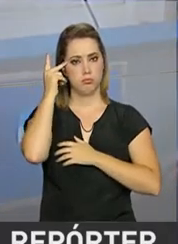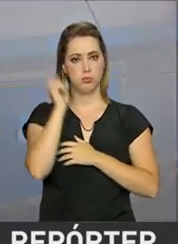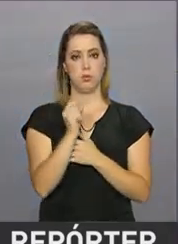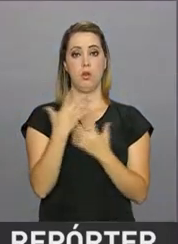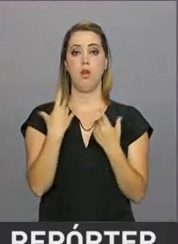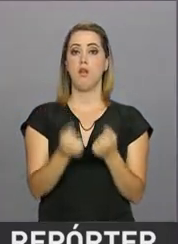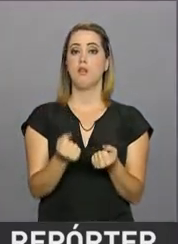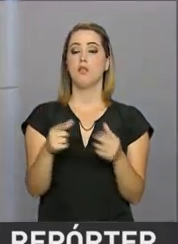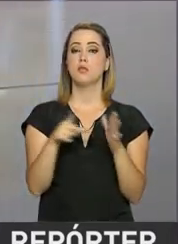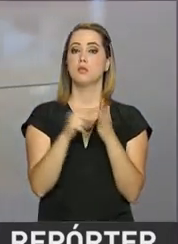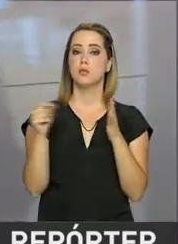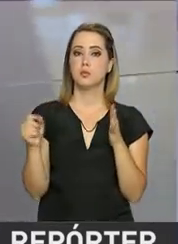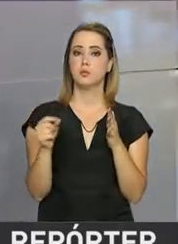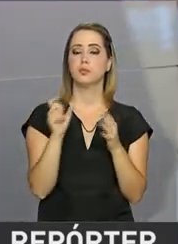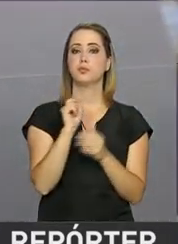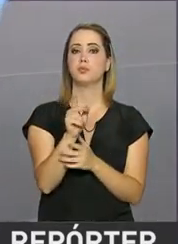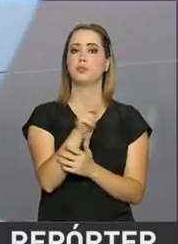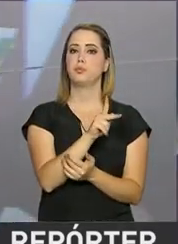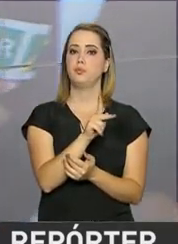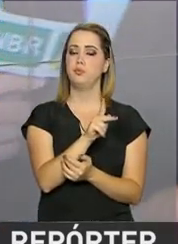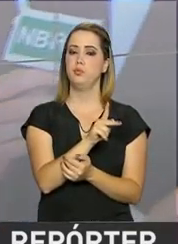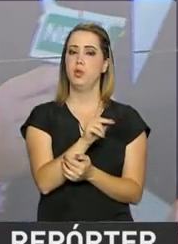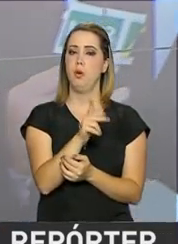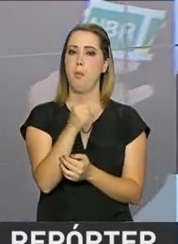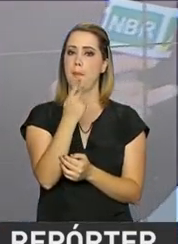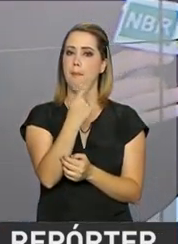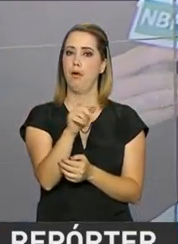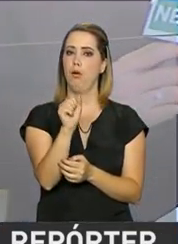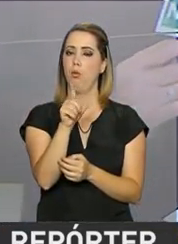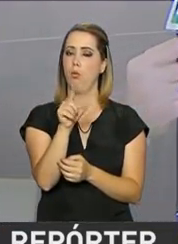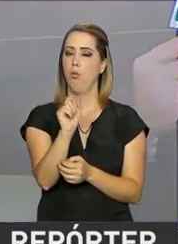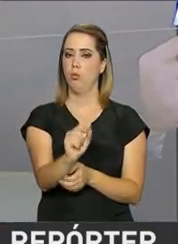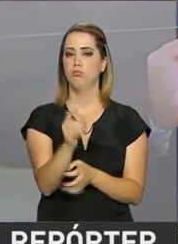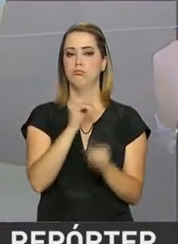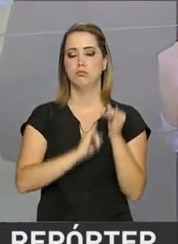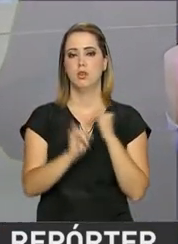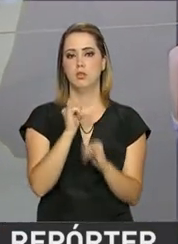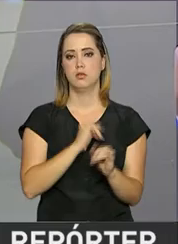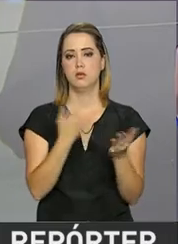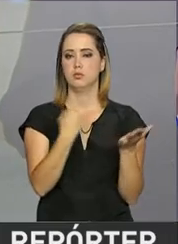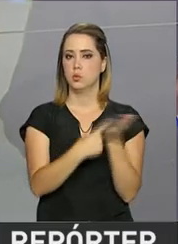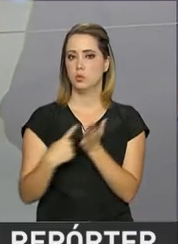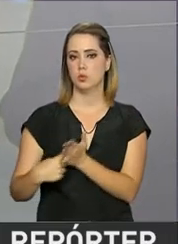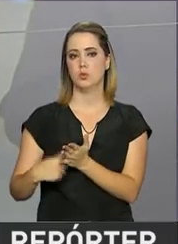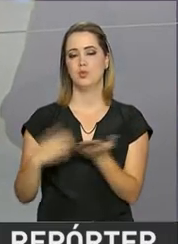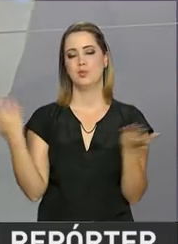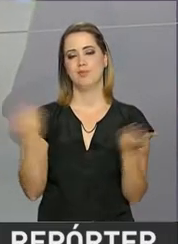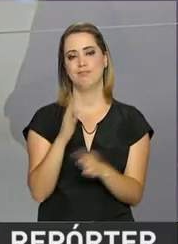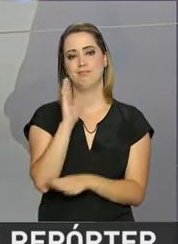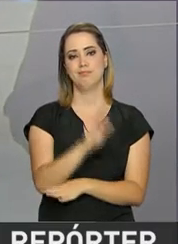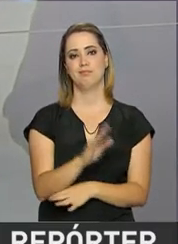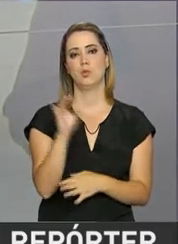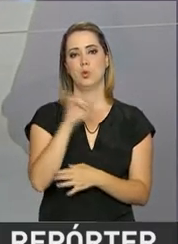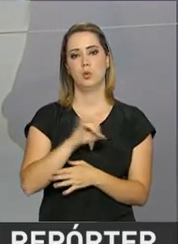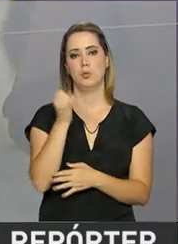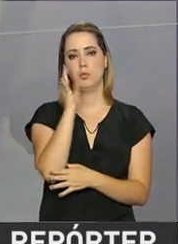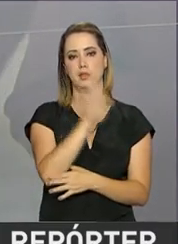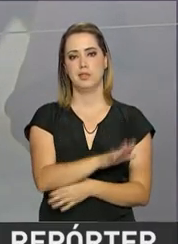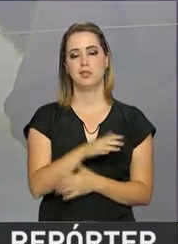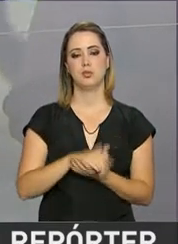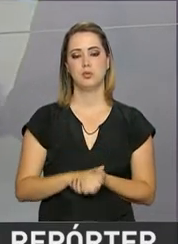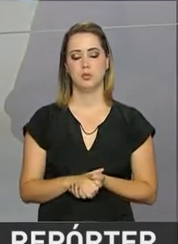ao vivo ao Palácio do Planalto. O repórter Paulo Lassalve tem as informações sobre a agenda do presidente agora à tarde. Olá, Paulo, boa tarde para